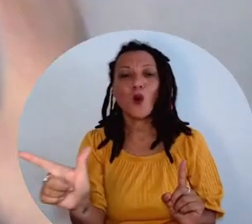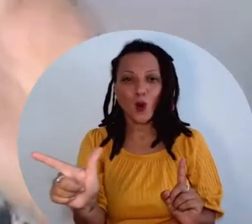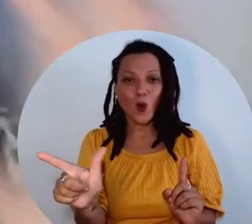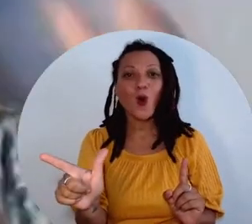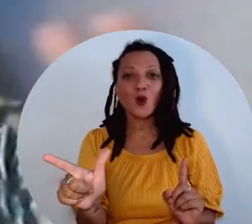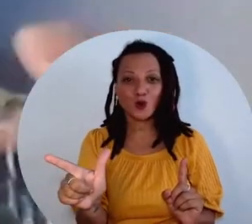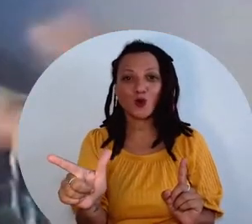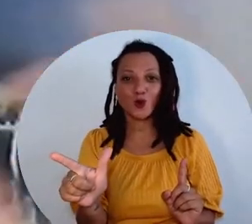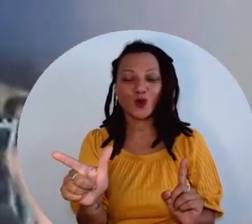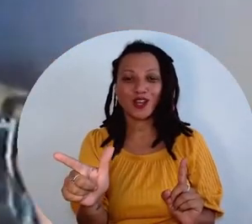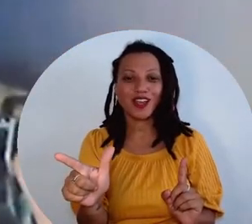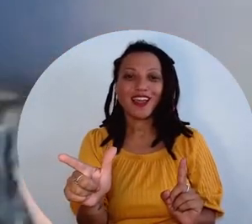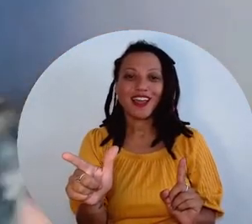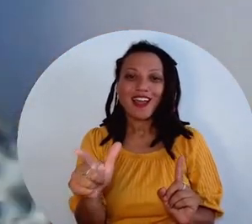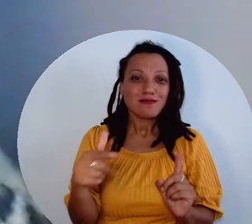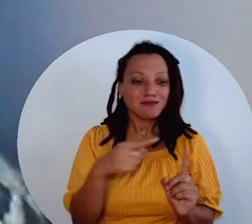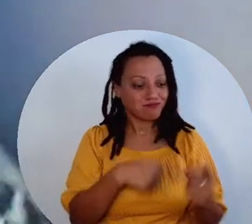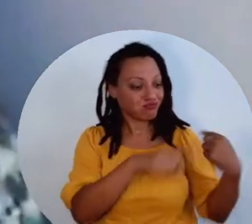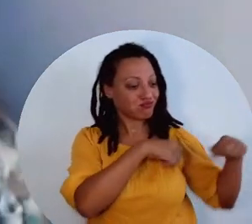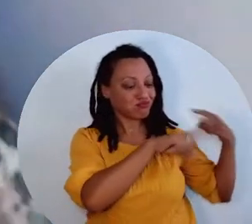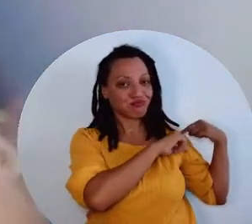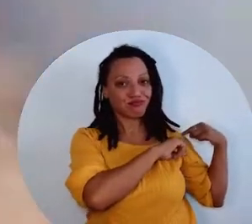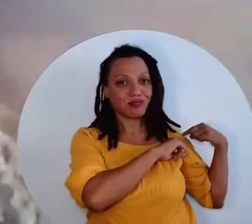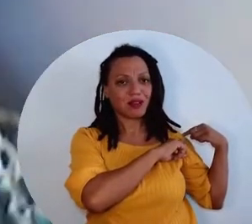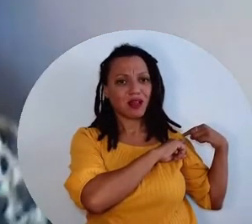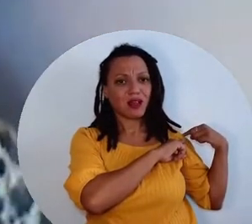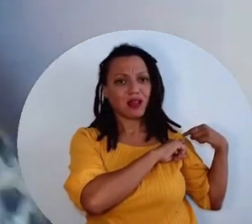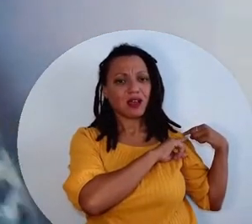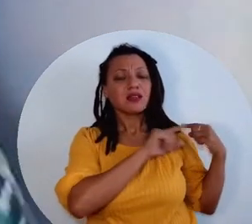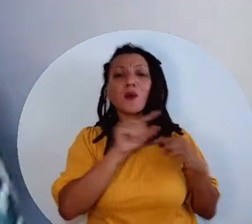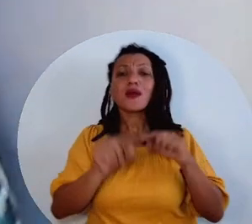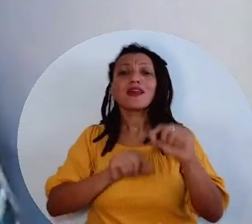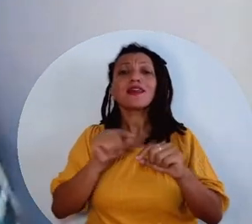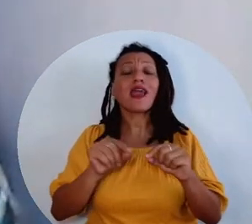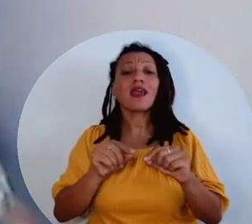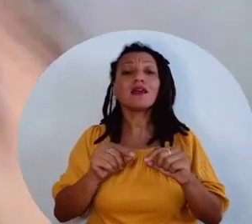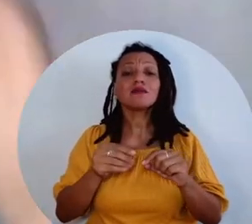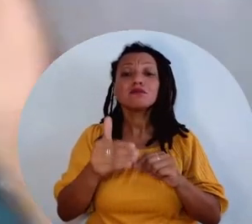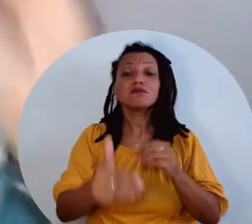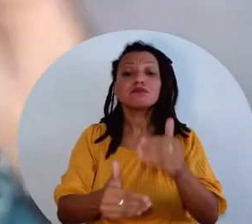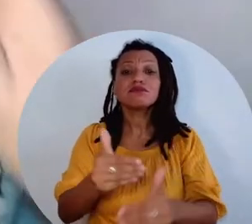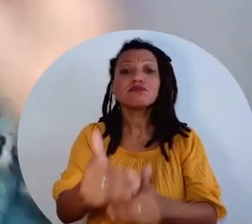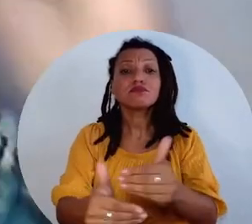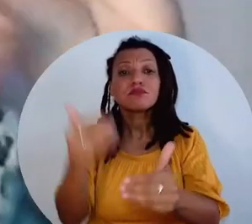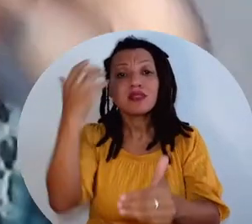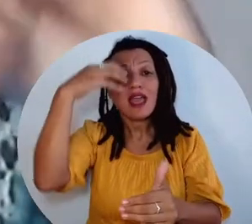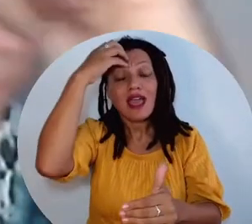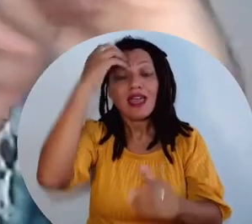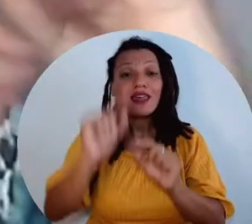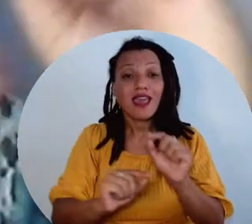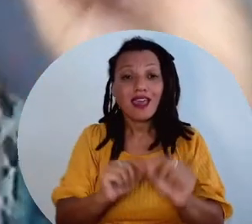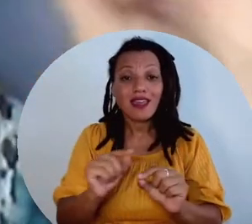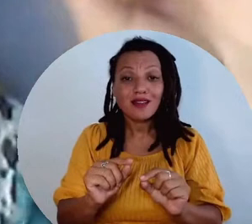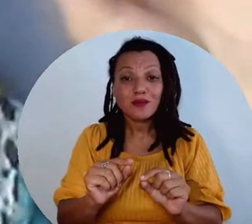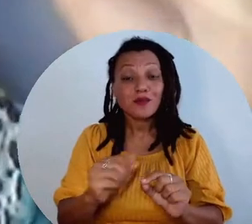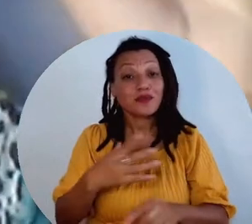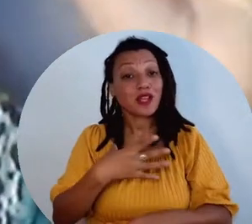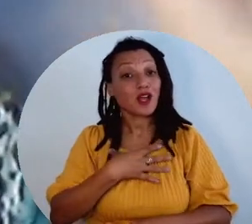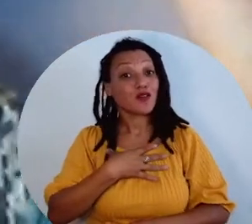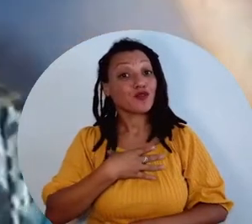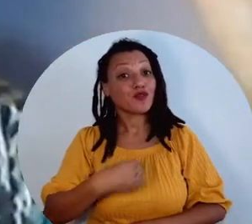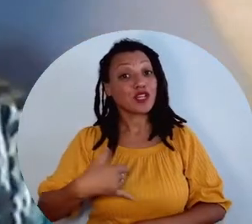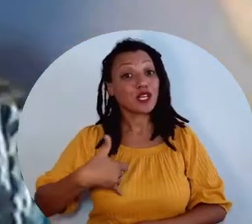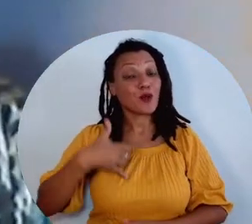casos, quem é que herda, né, o reinado? Vamos dizer assim. Quem vai herdar o reinado é